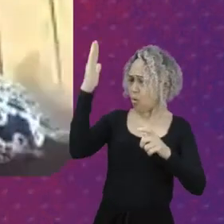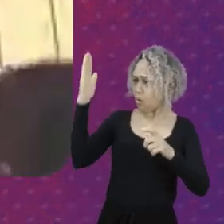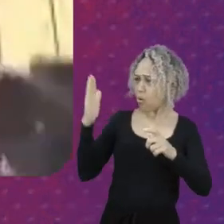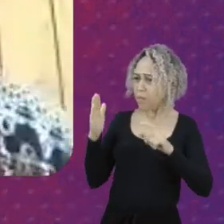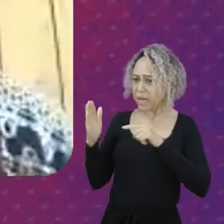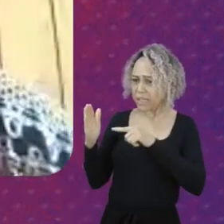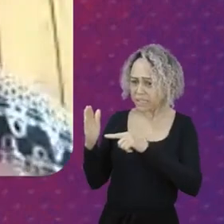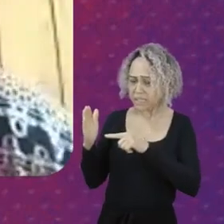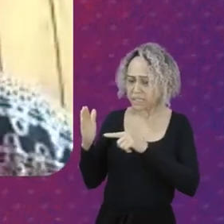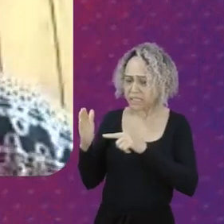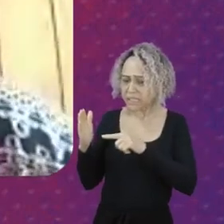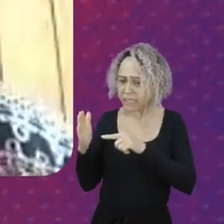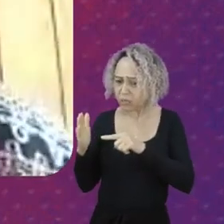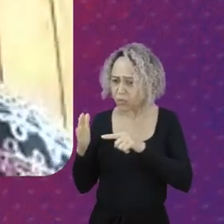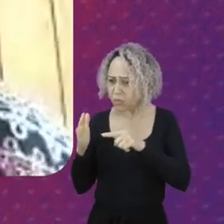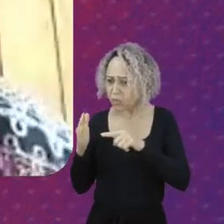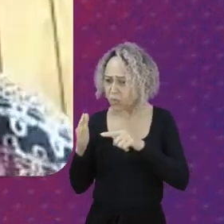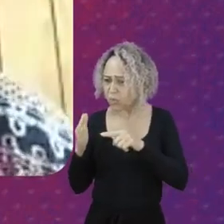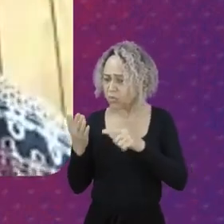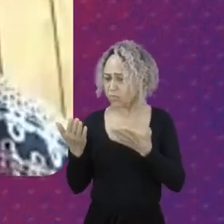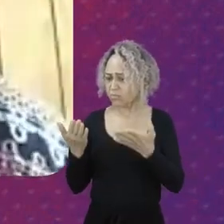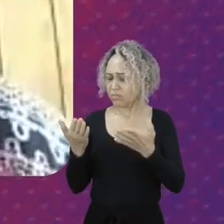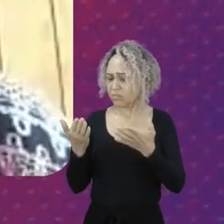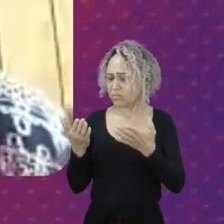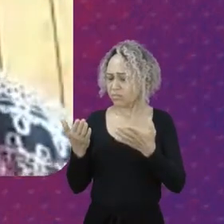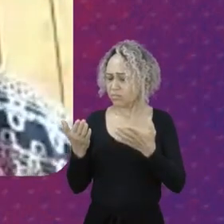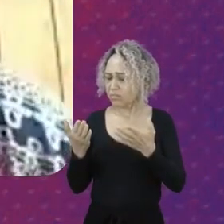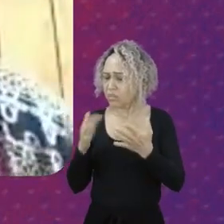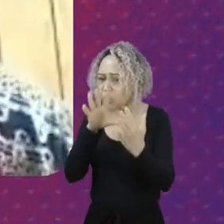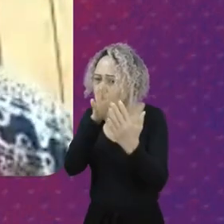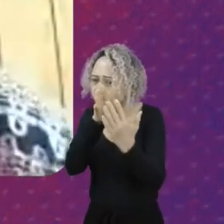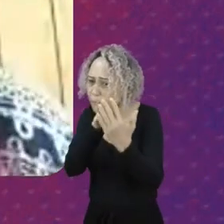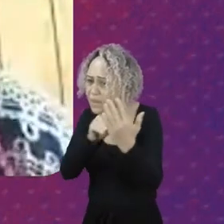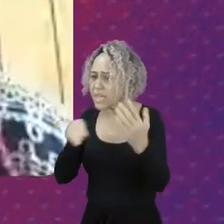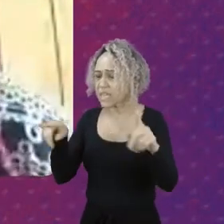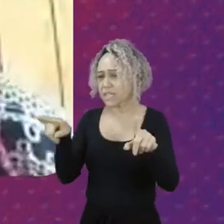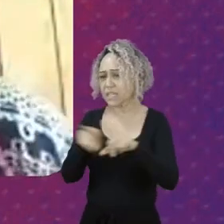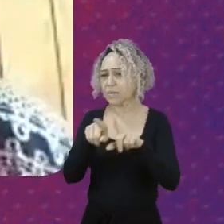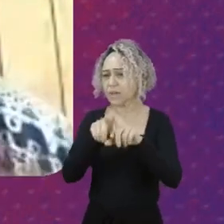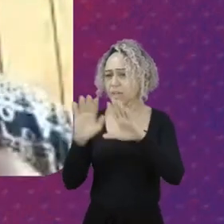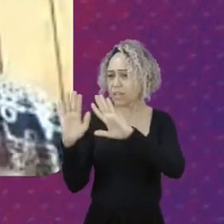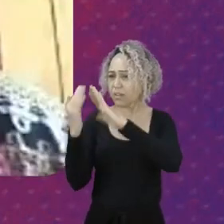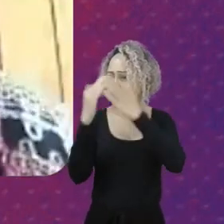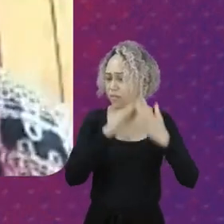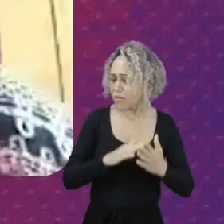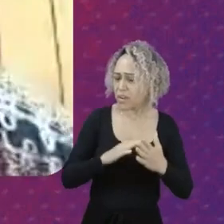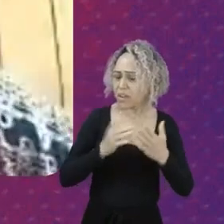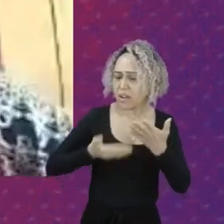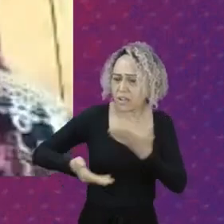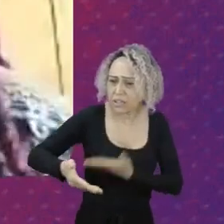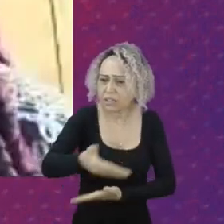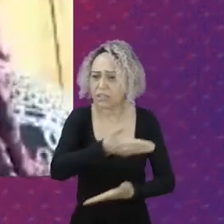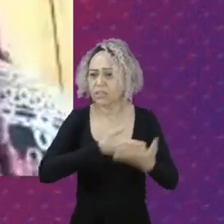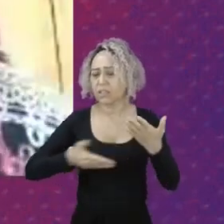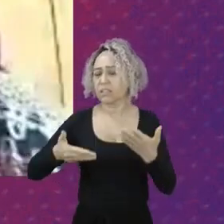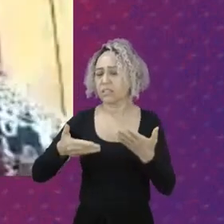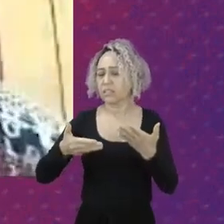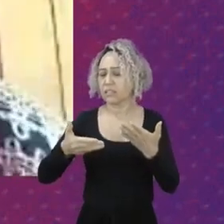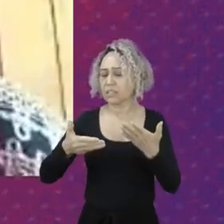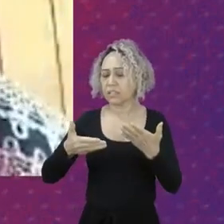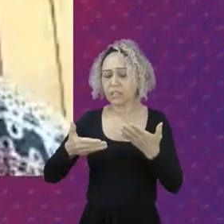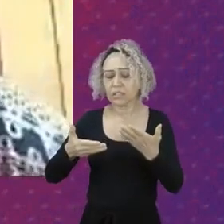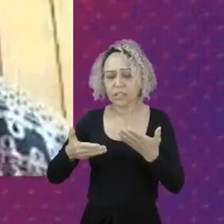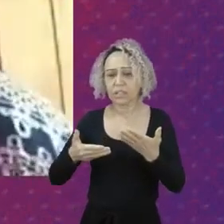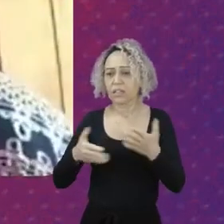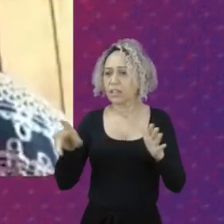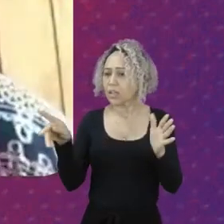A sua moda, a sua forma de vestir, a sua forma de falar, a sua linguagem